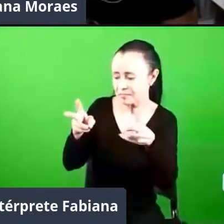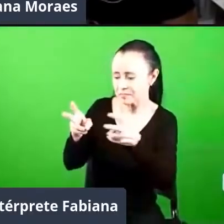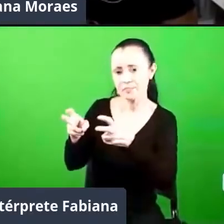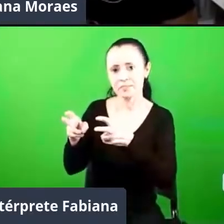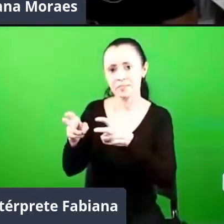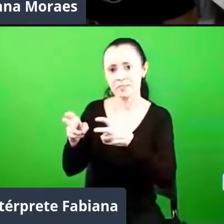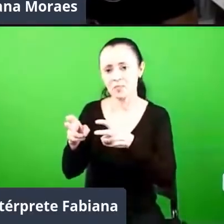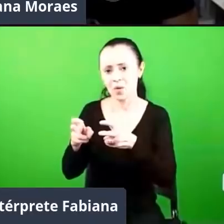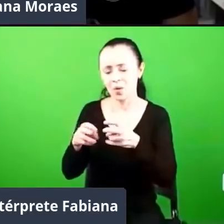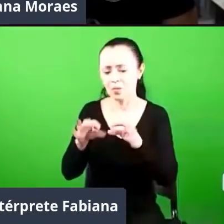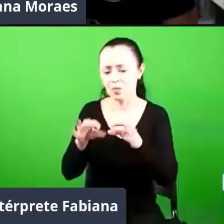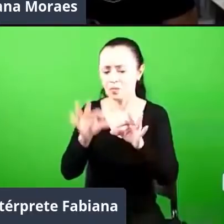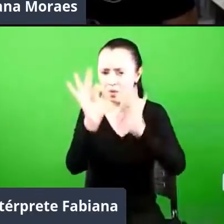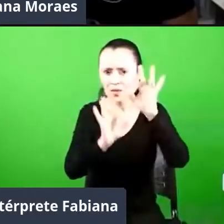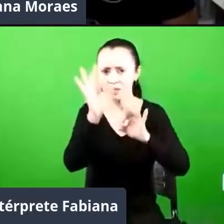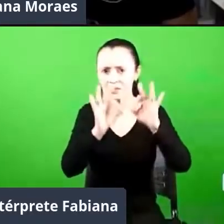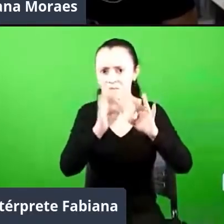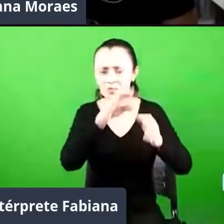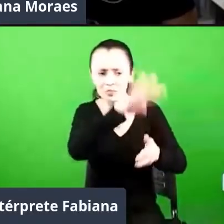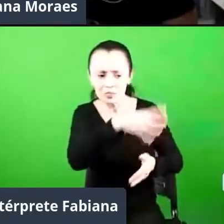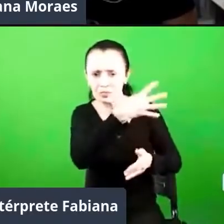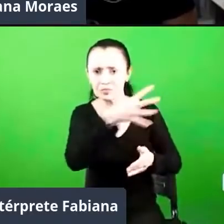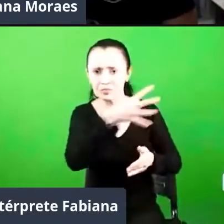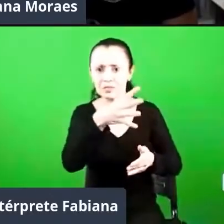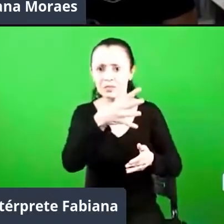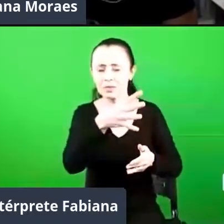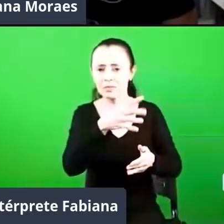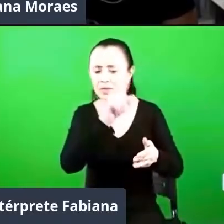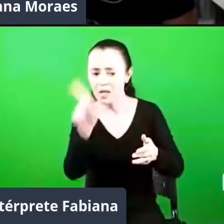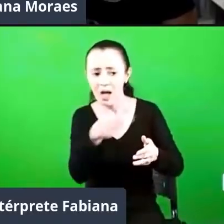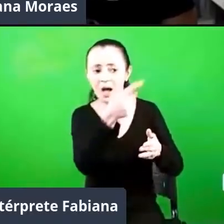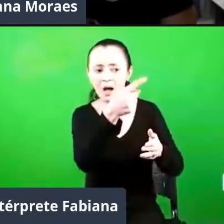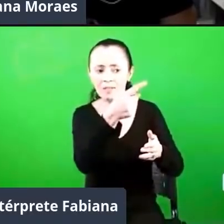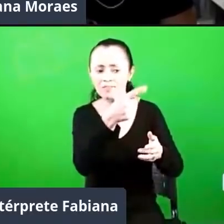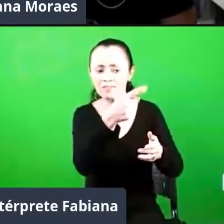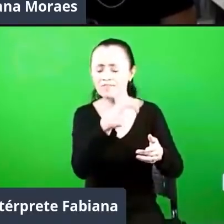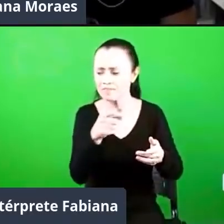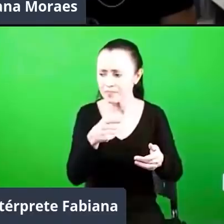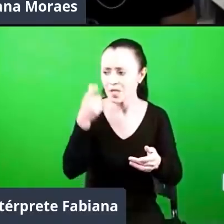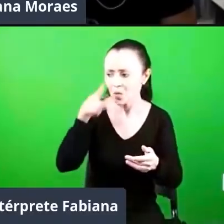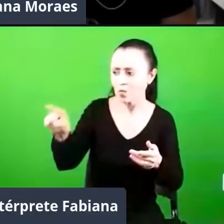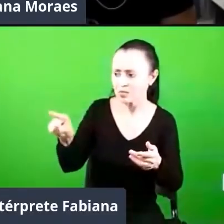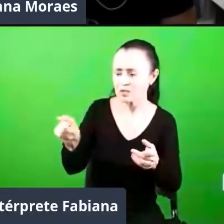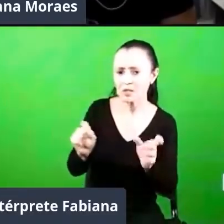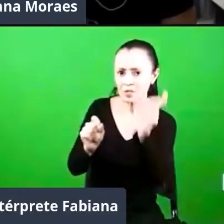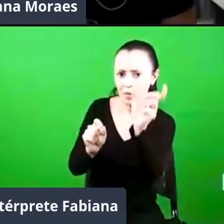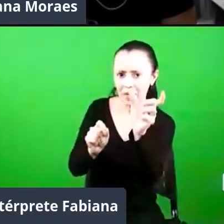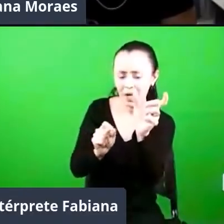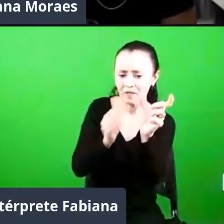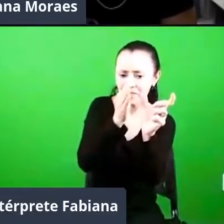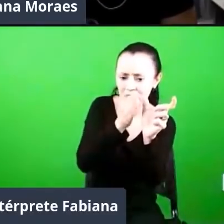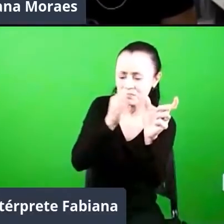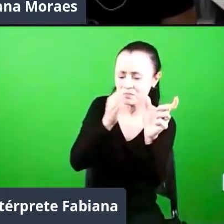tabela, aprendeu uma sílaba a mais, conseguiu separar a palavra corretamente,